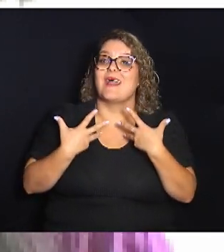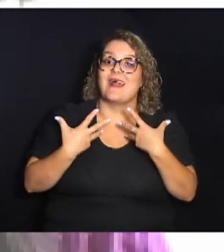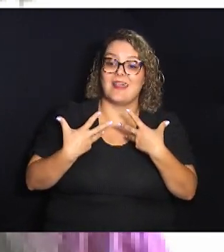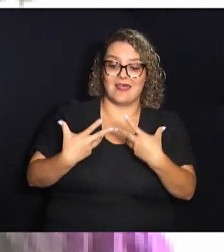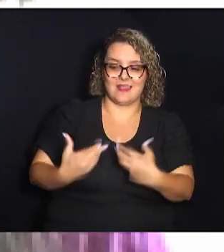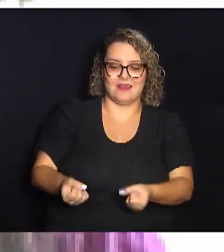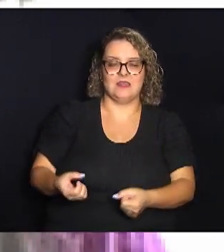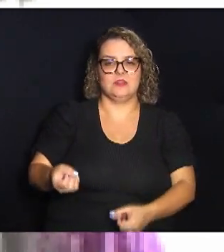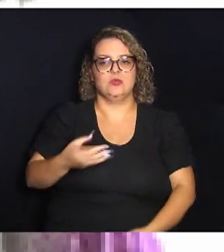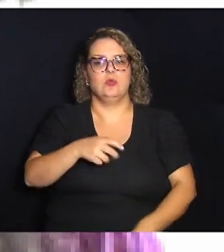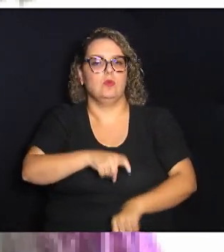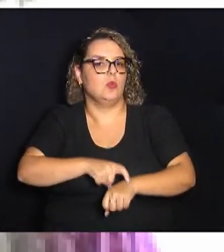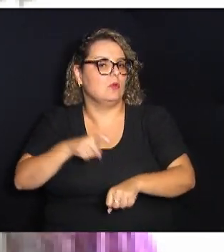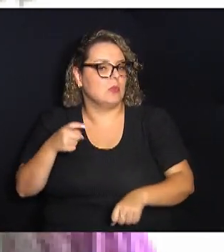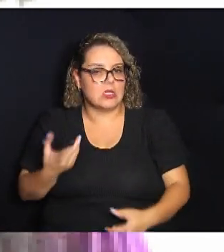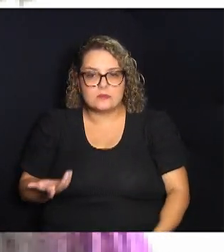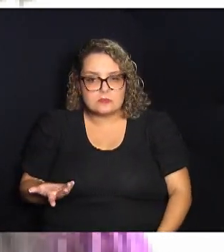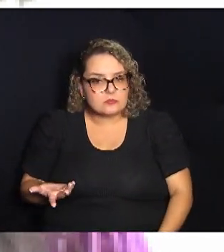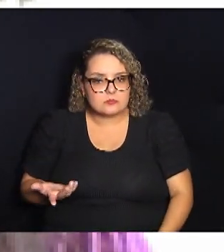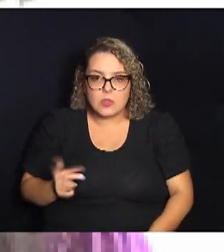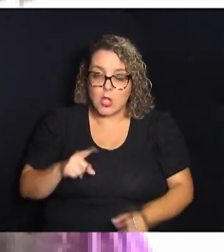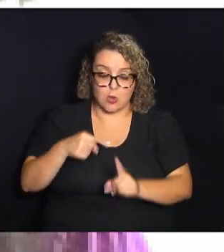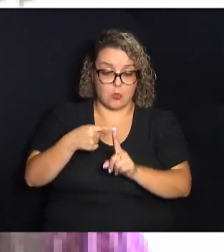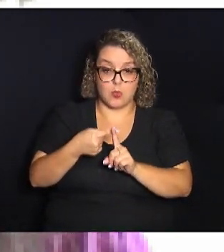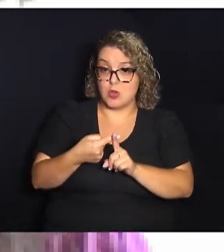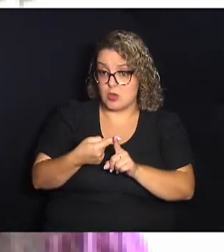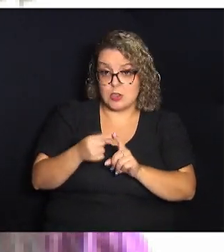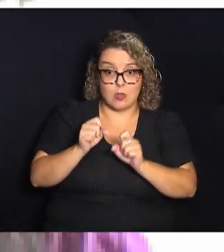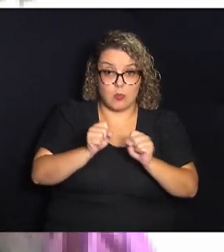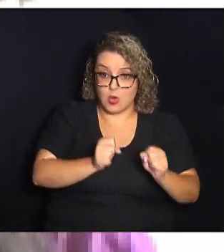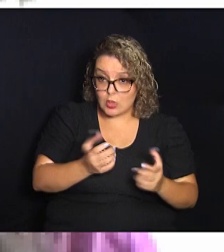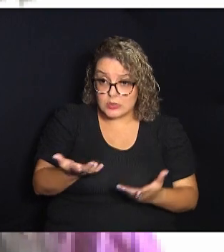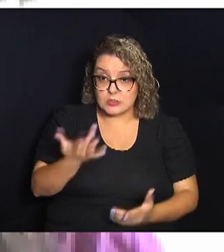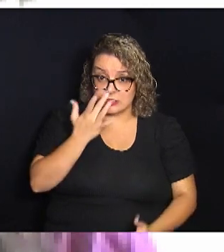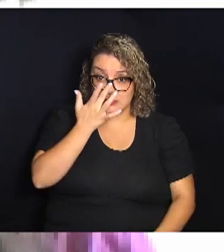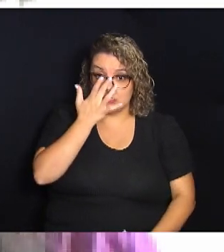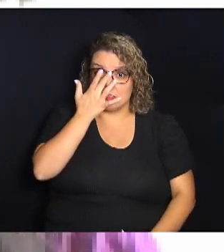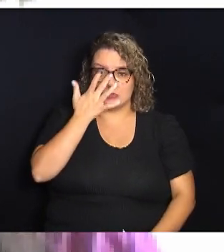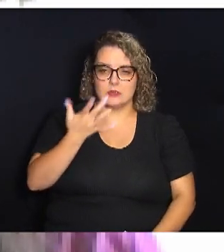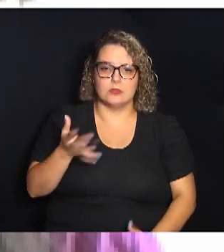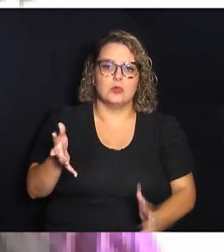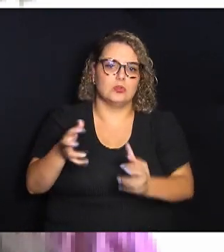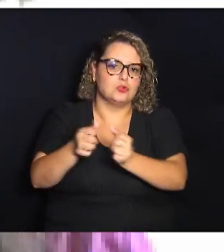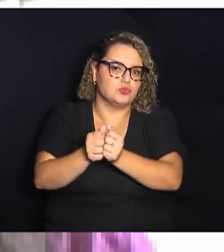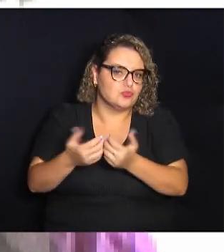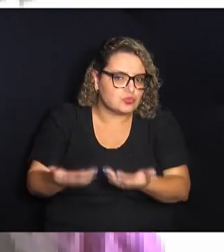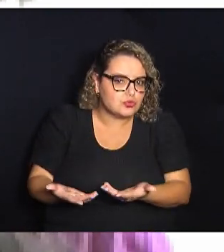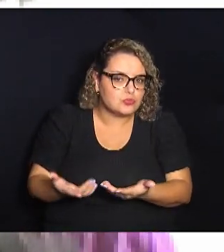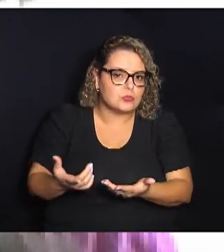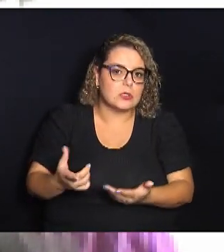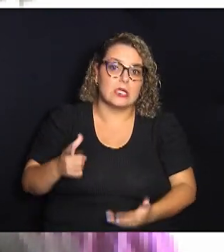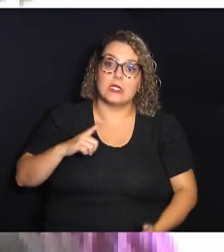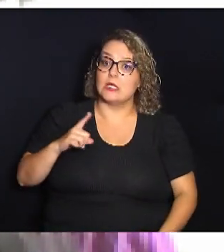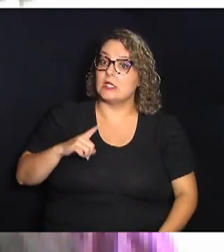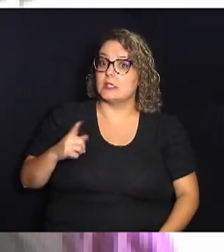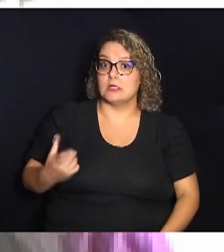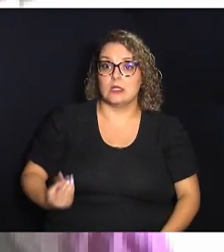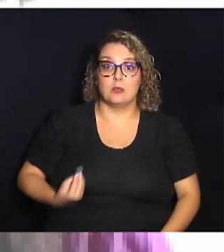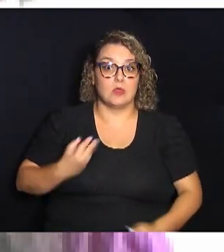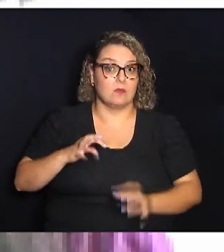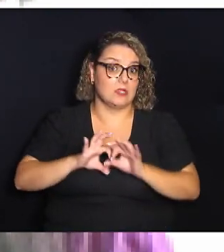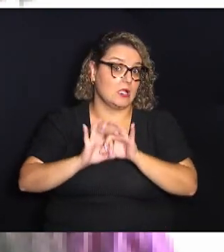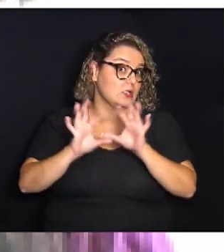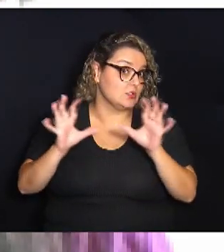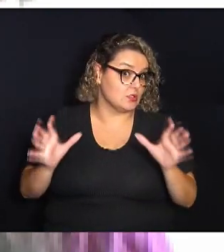nova fase como algo positivo, poderoso, né? Porque junto com isso vem uma grande liberdade também.